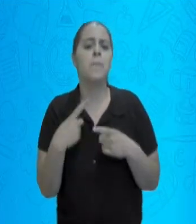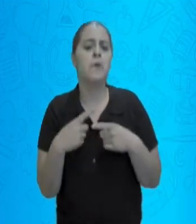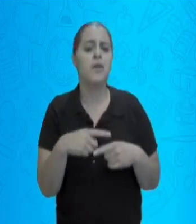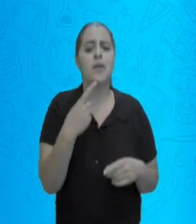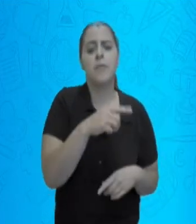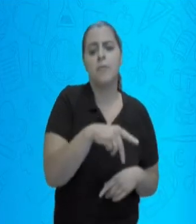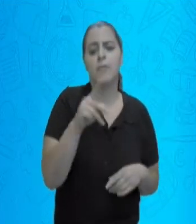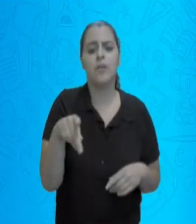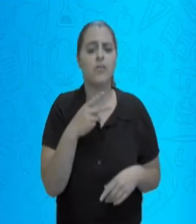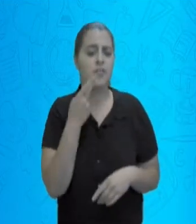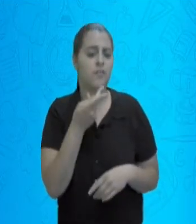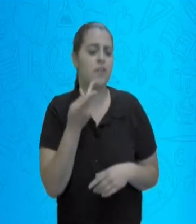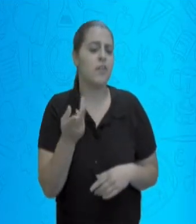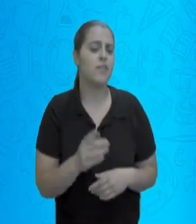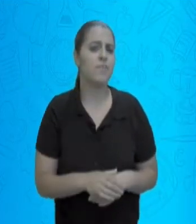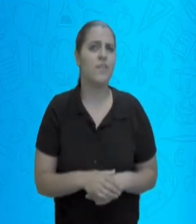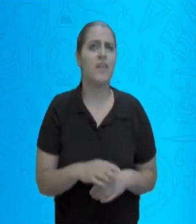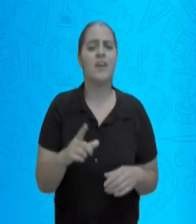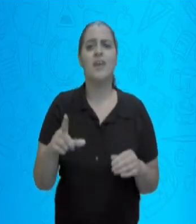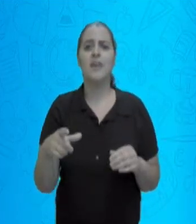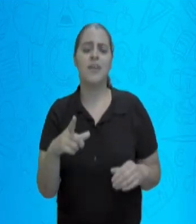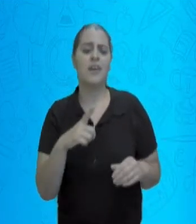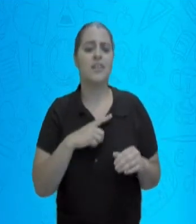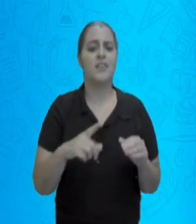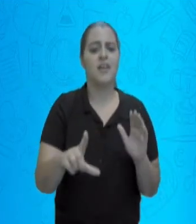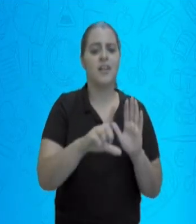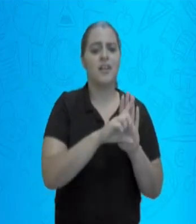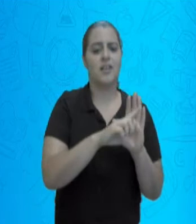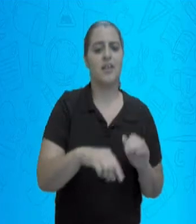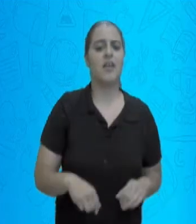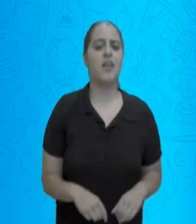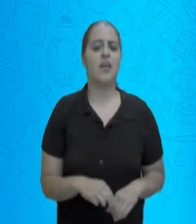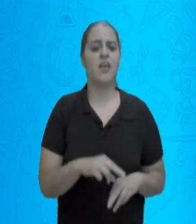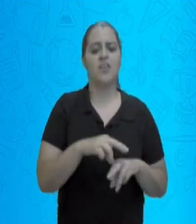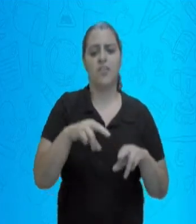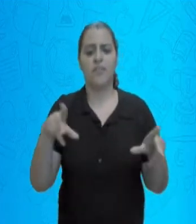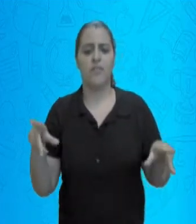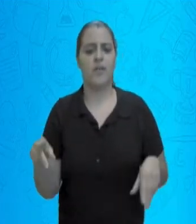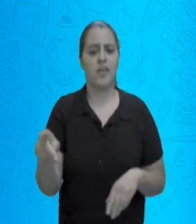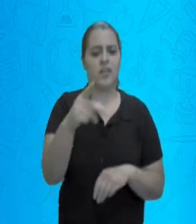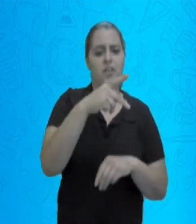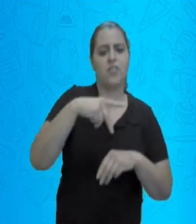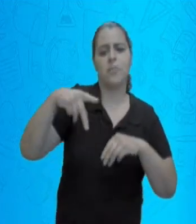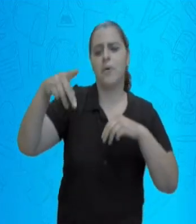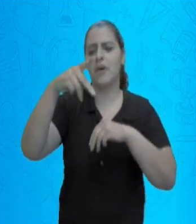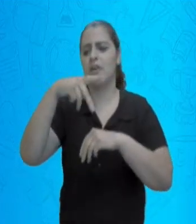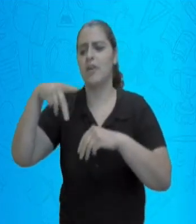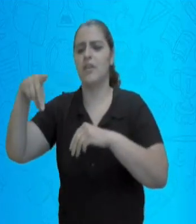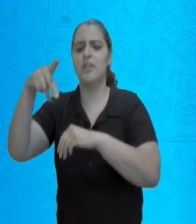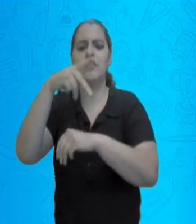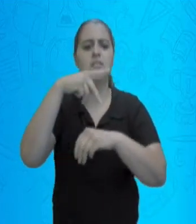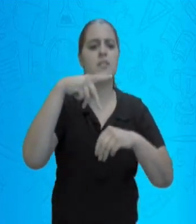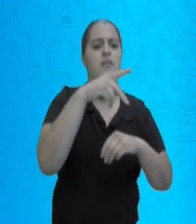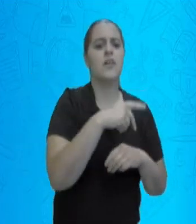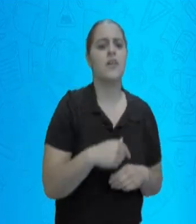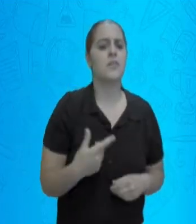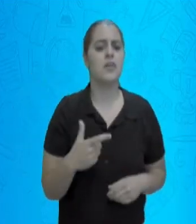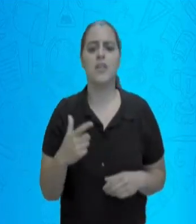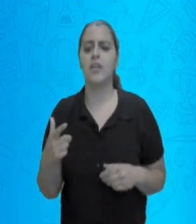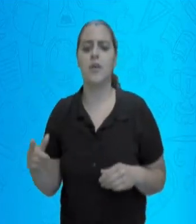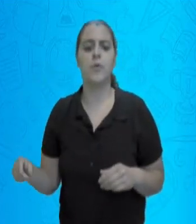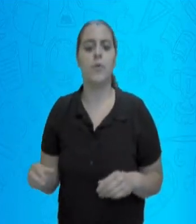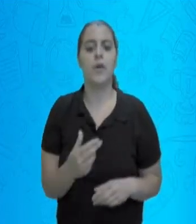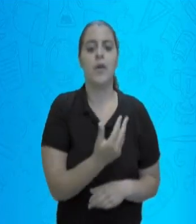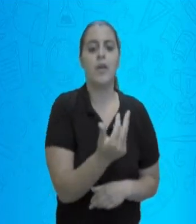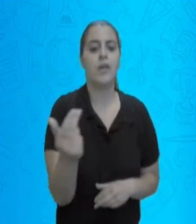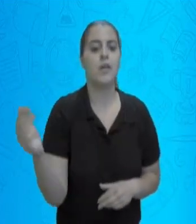Porque existem leis de países diferentes, com culturas diferentes, e que não é a